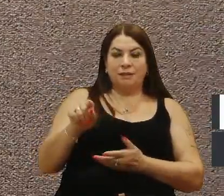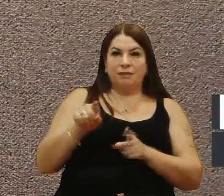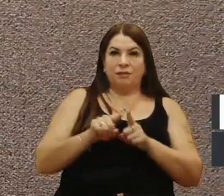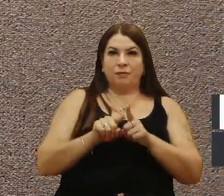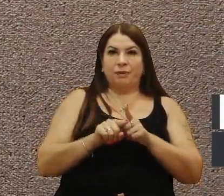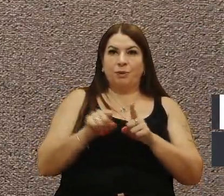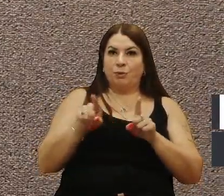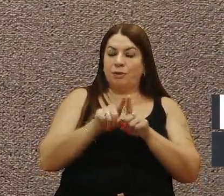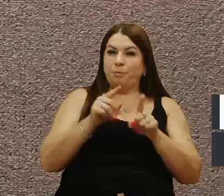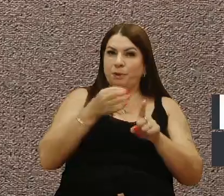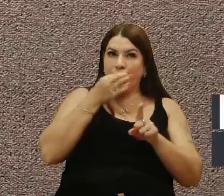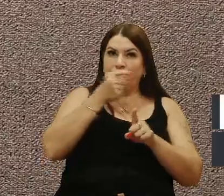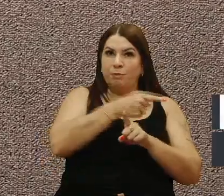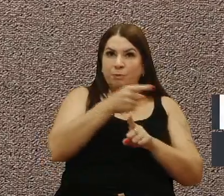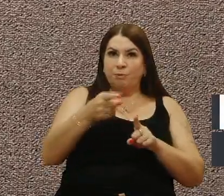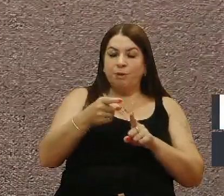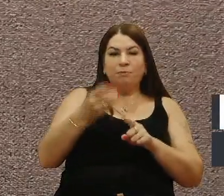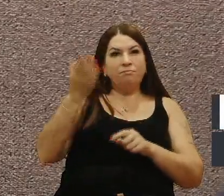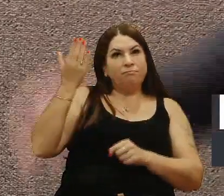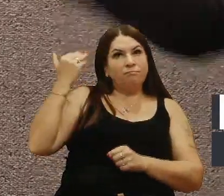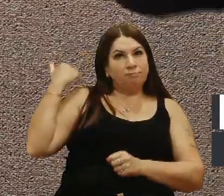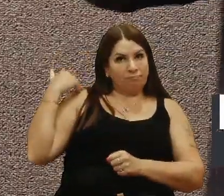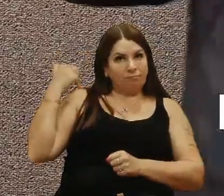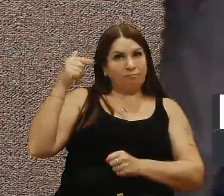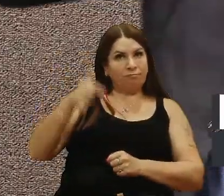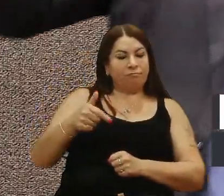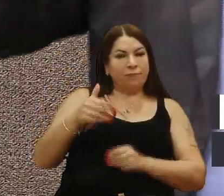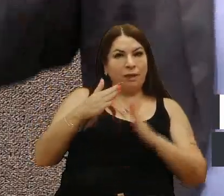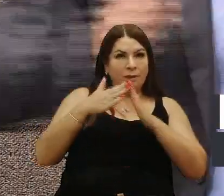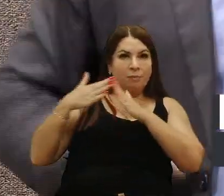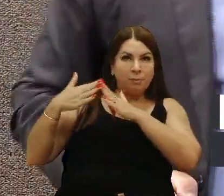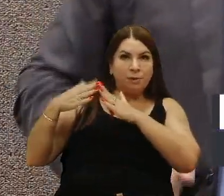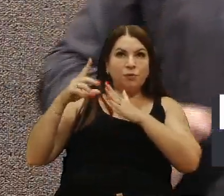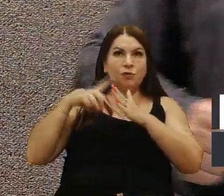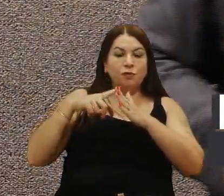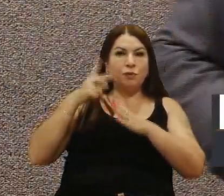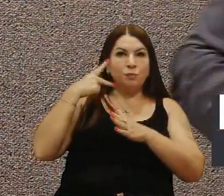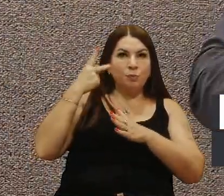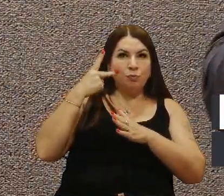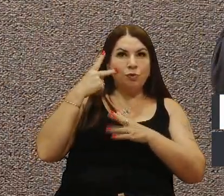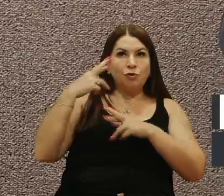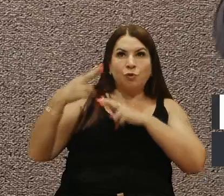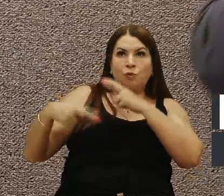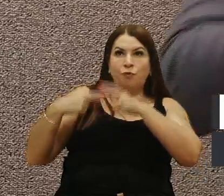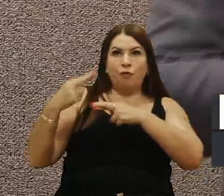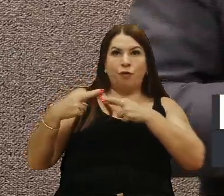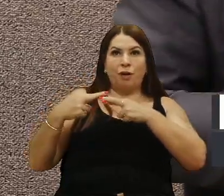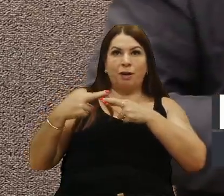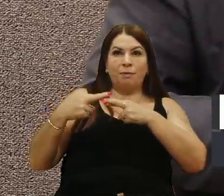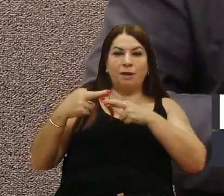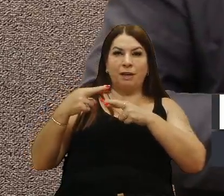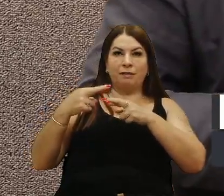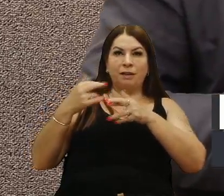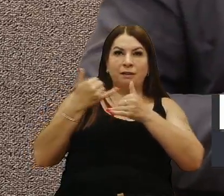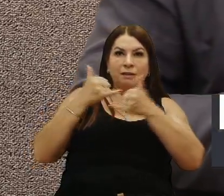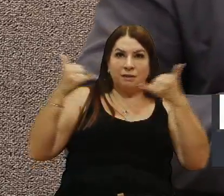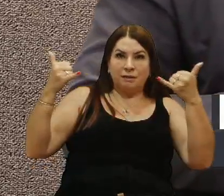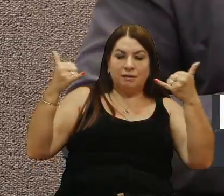eu sugeri na época que a habitação tivesse uma política de reforma elétrica nas casas.